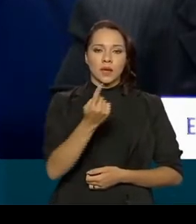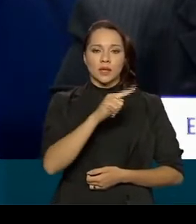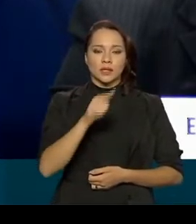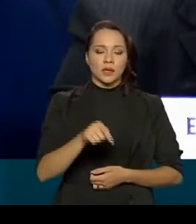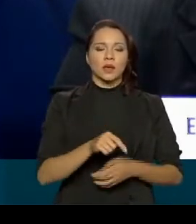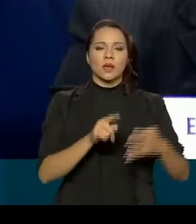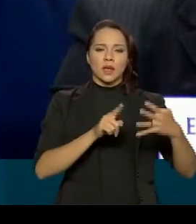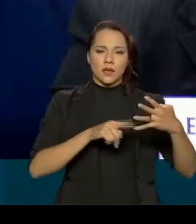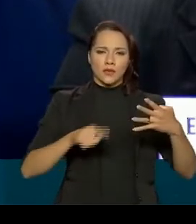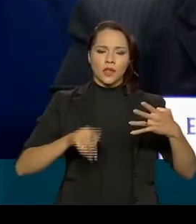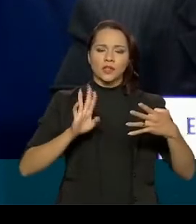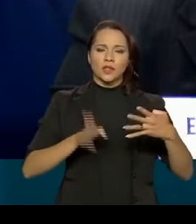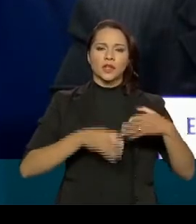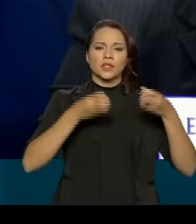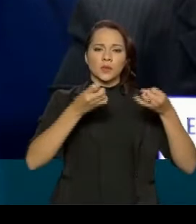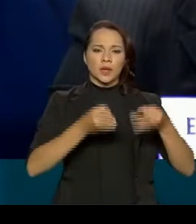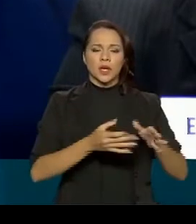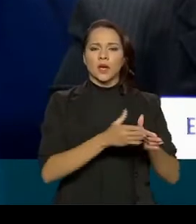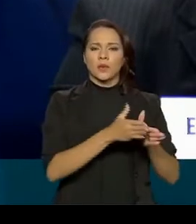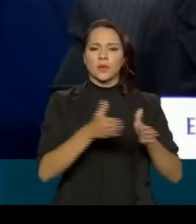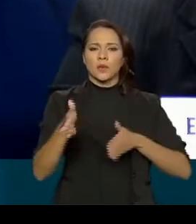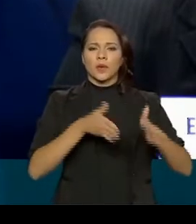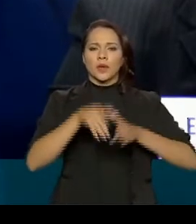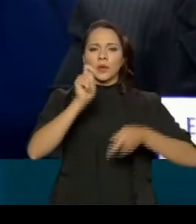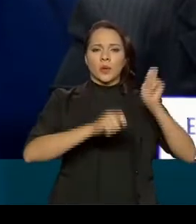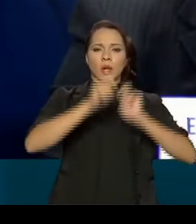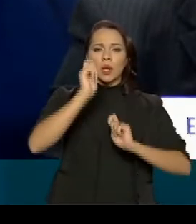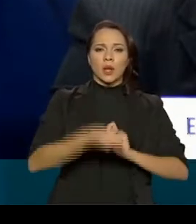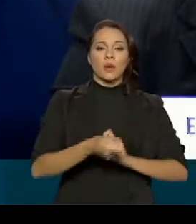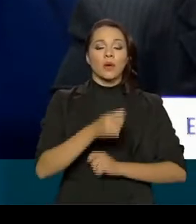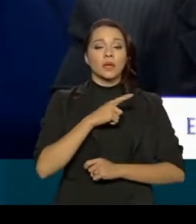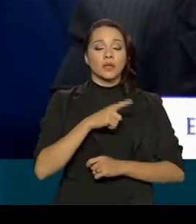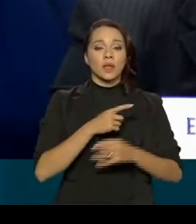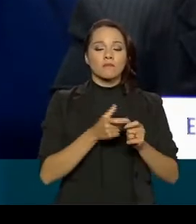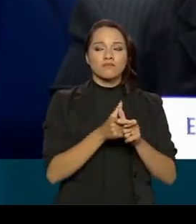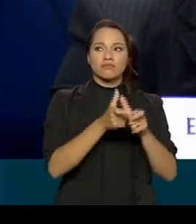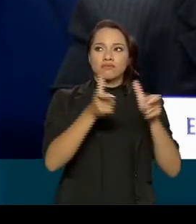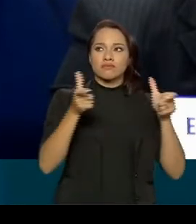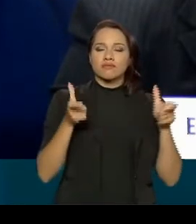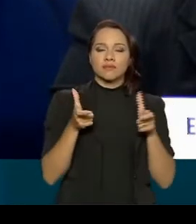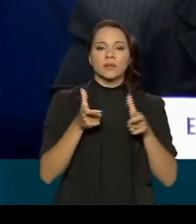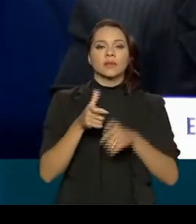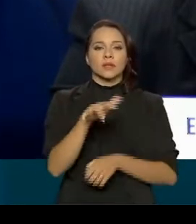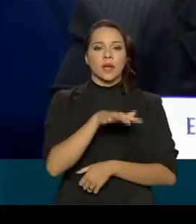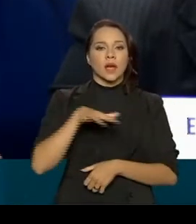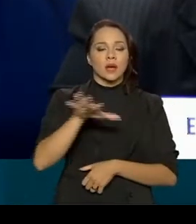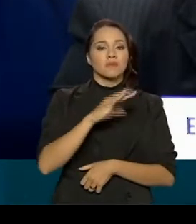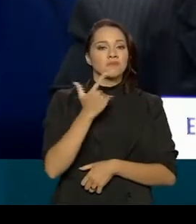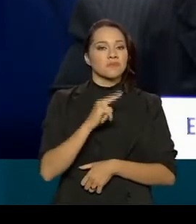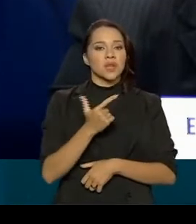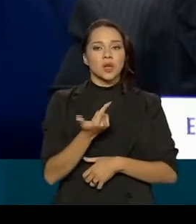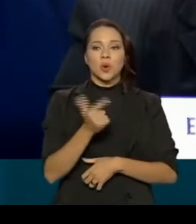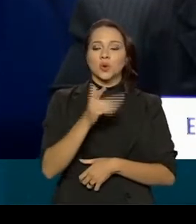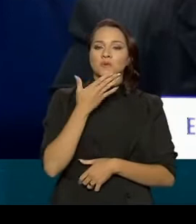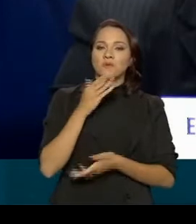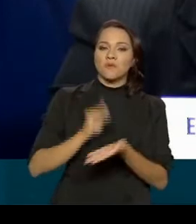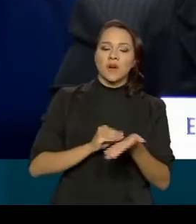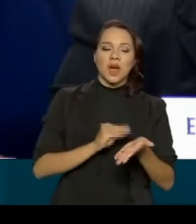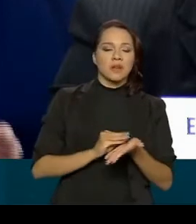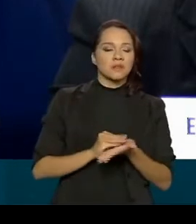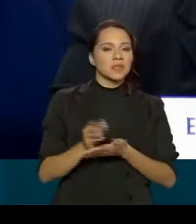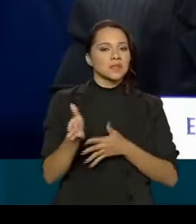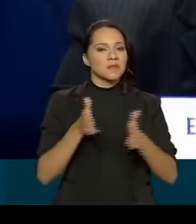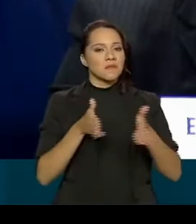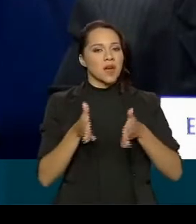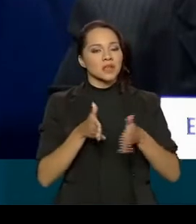aquilo que eu até expliquei ao longo do leilão, essa é uma faixa que temos muita abundância de espectro, não há nenhum tipo de escassez de espectro nessa